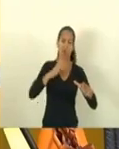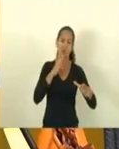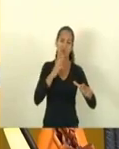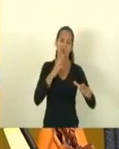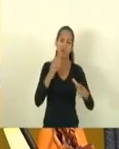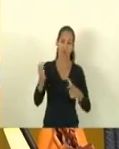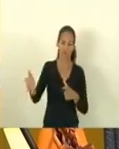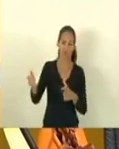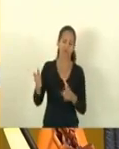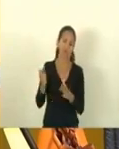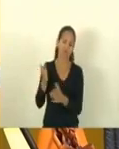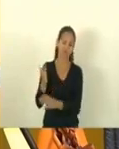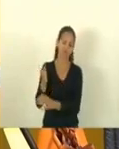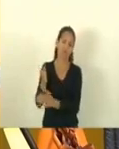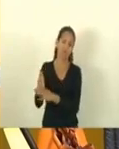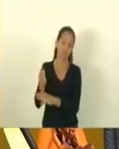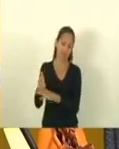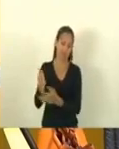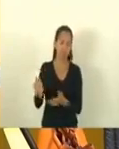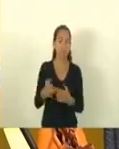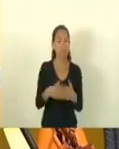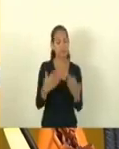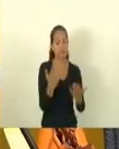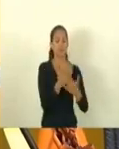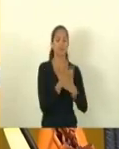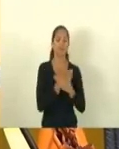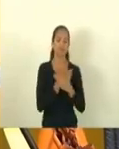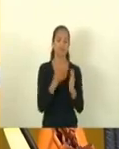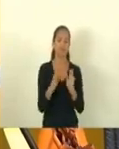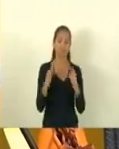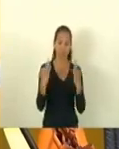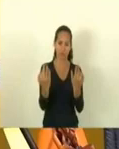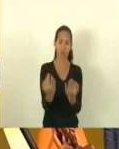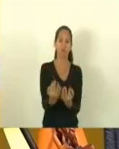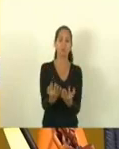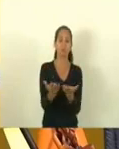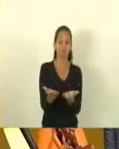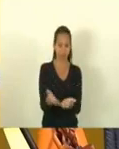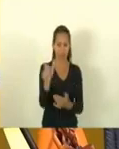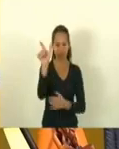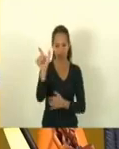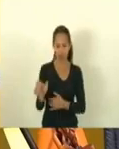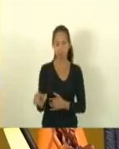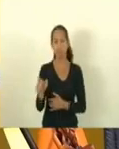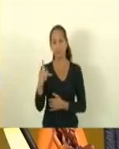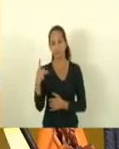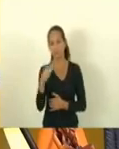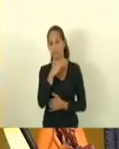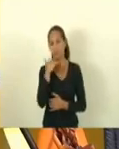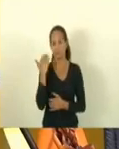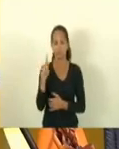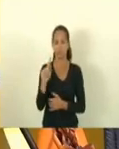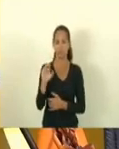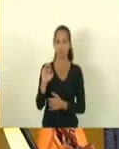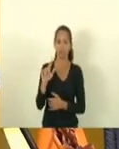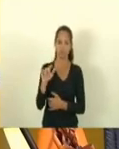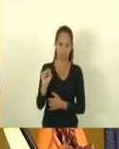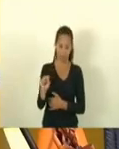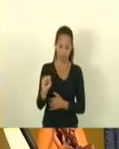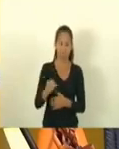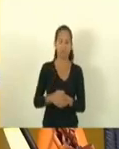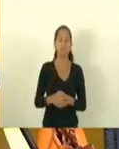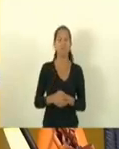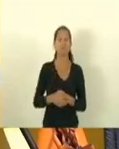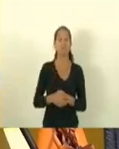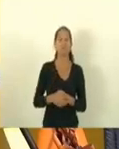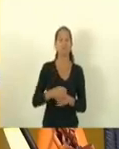Então, deputado Marcelo, nossas condolências aos familiares do nosso querido Golias e